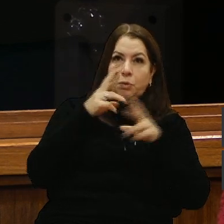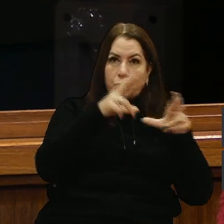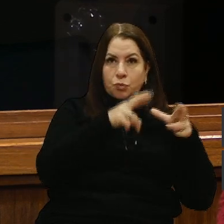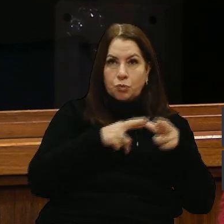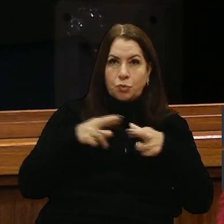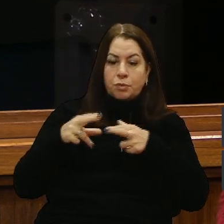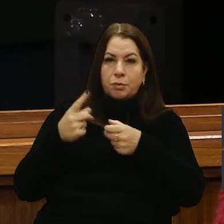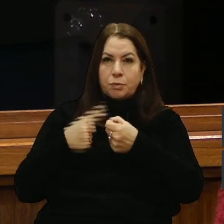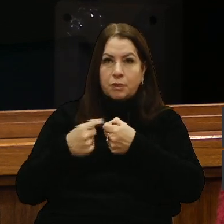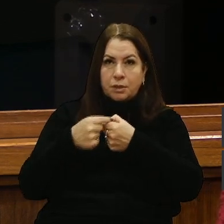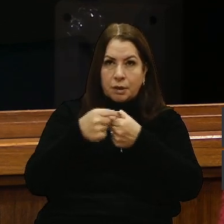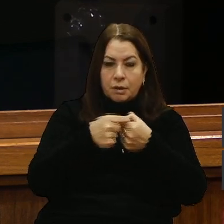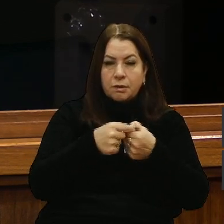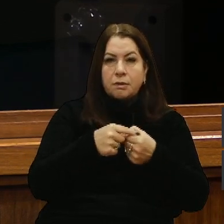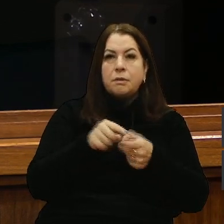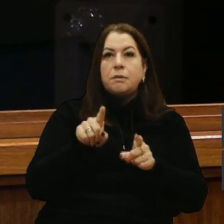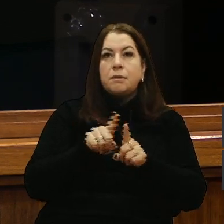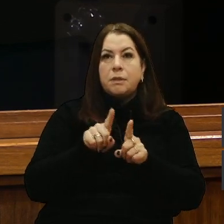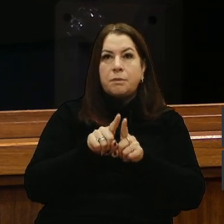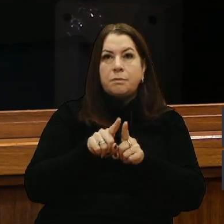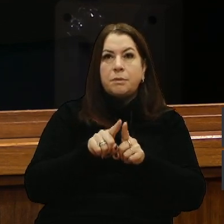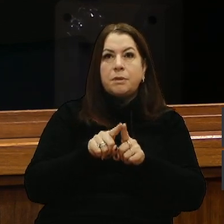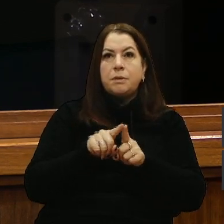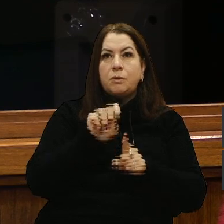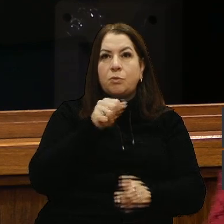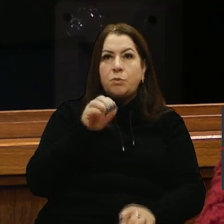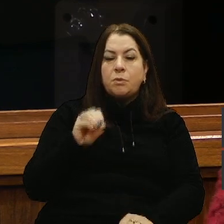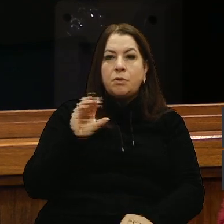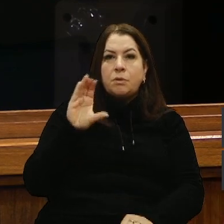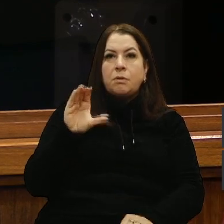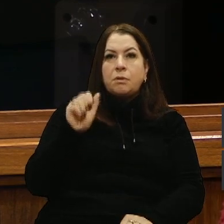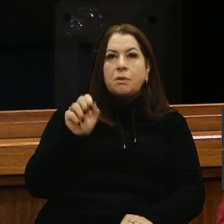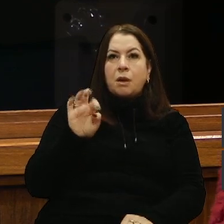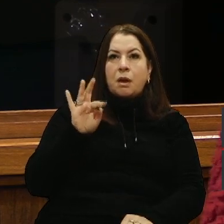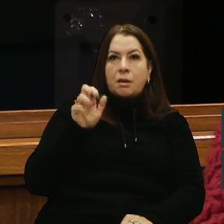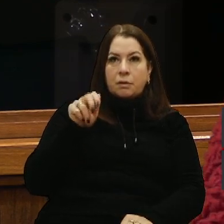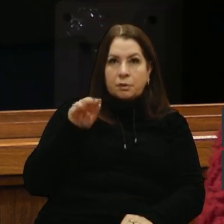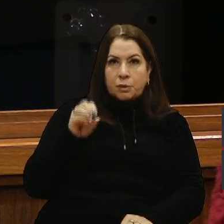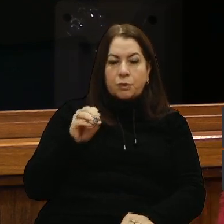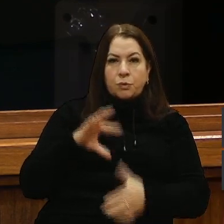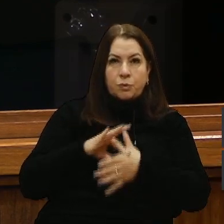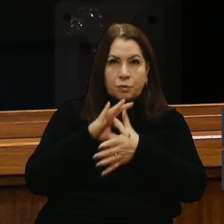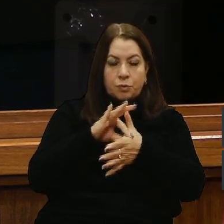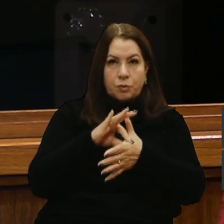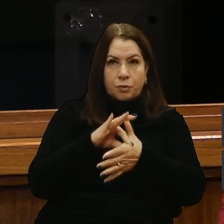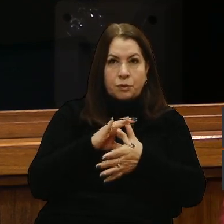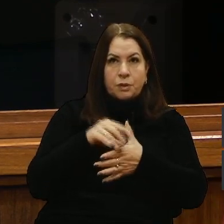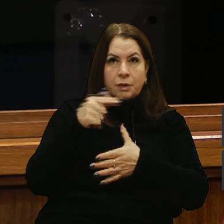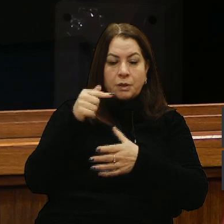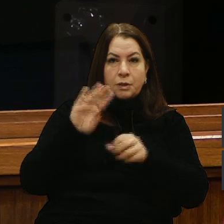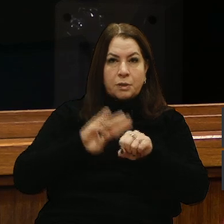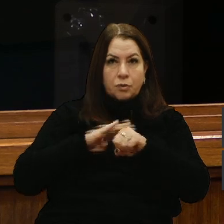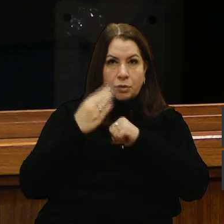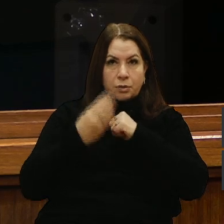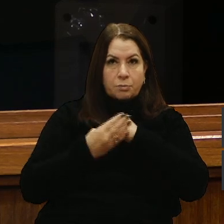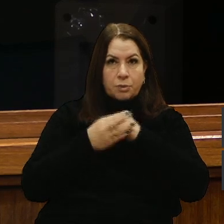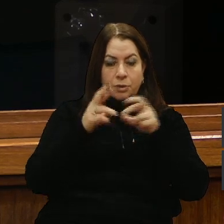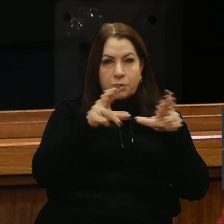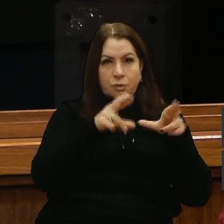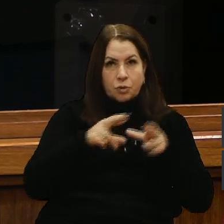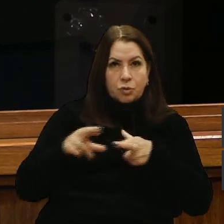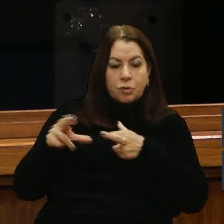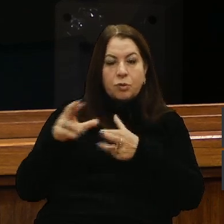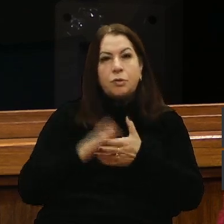da cidade, inclusive ali no São Caetano, tinha lideranças de 7 bairros na região